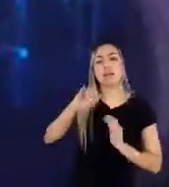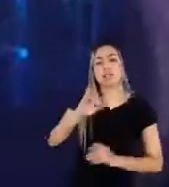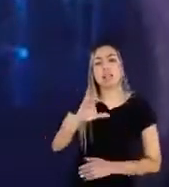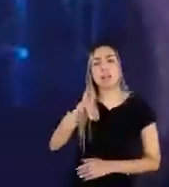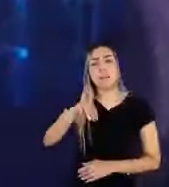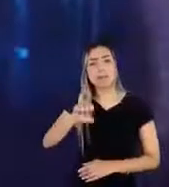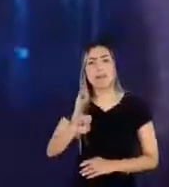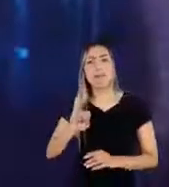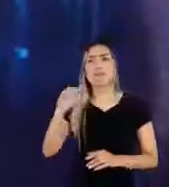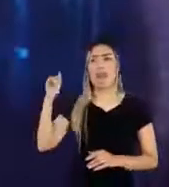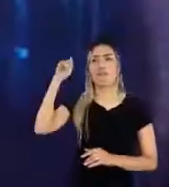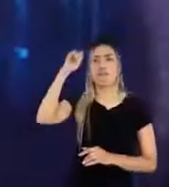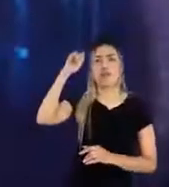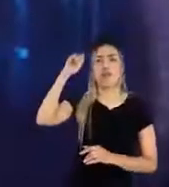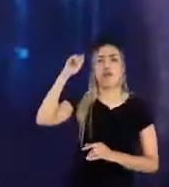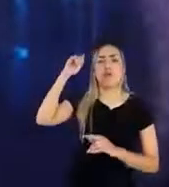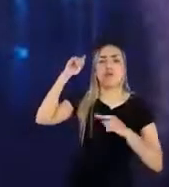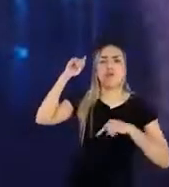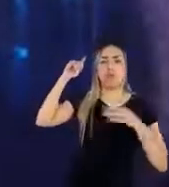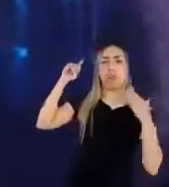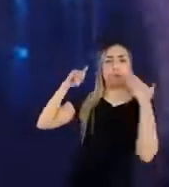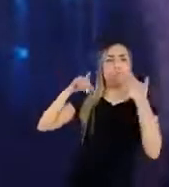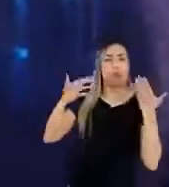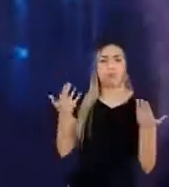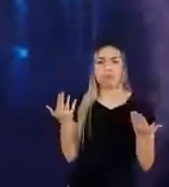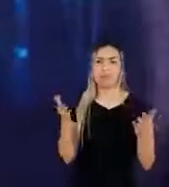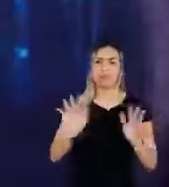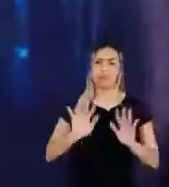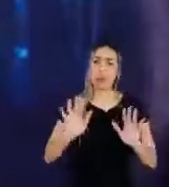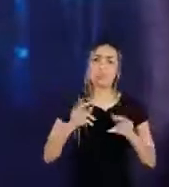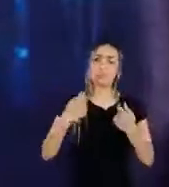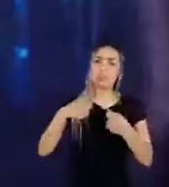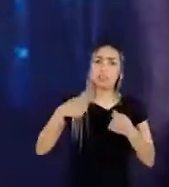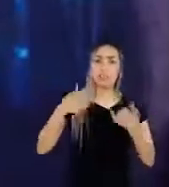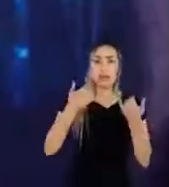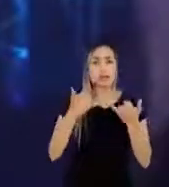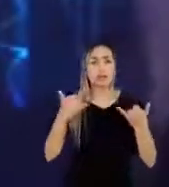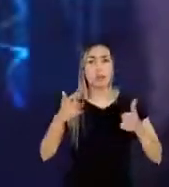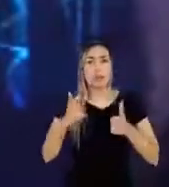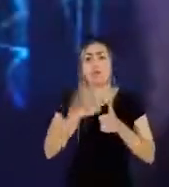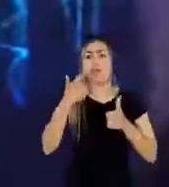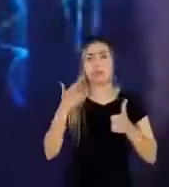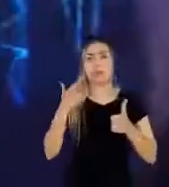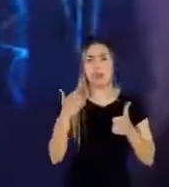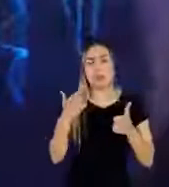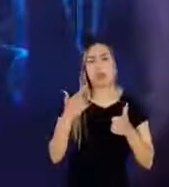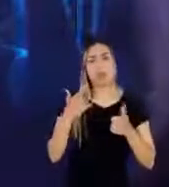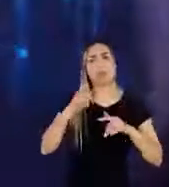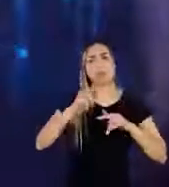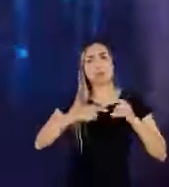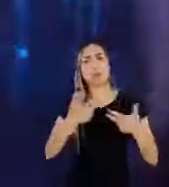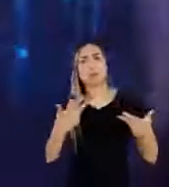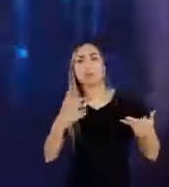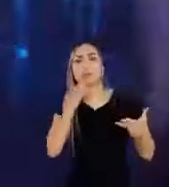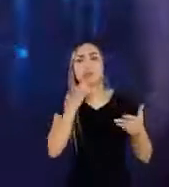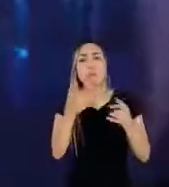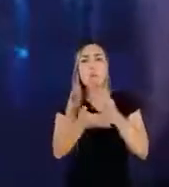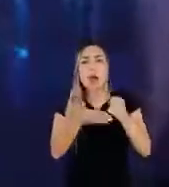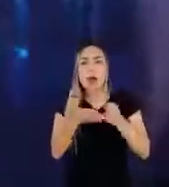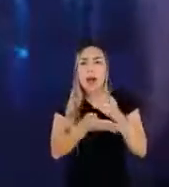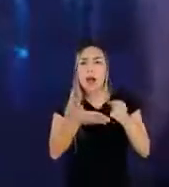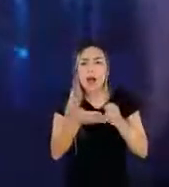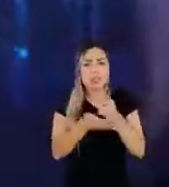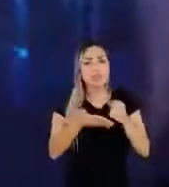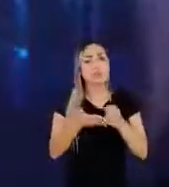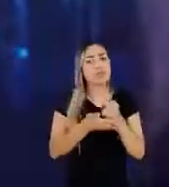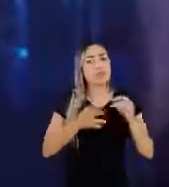iate. A energia tem que ser tratada como um insumo de primeira necessidade, como produto da cesta básica que todo mundo precisa.